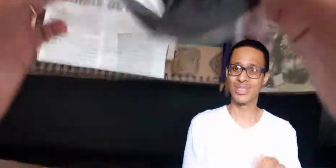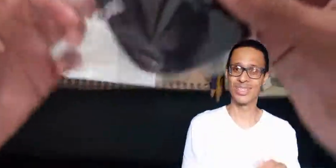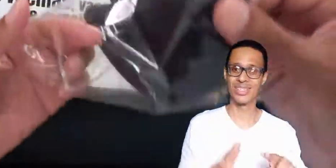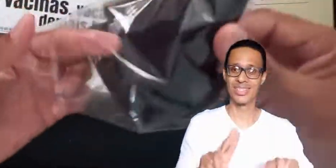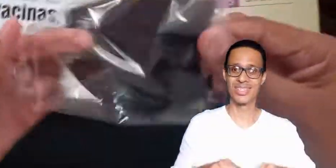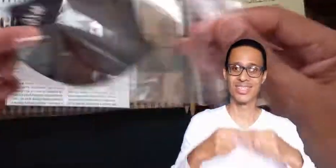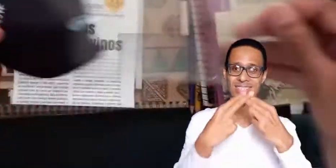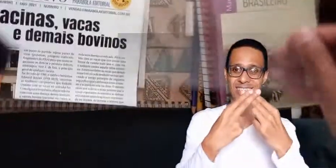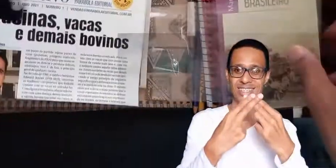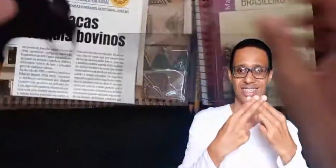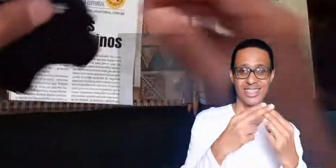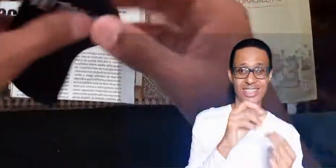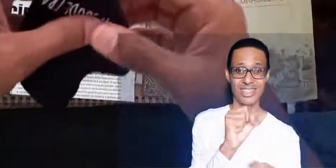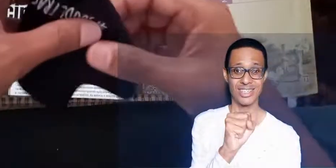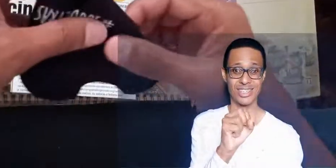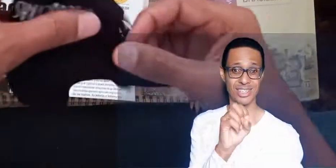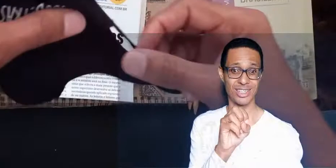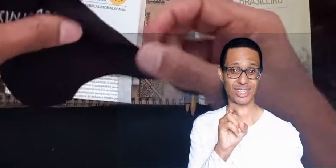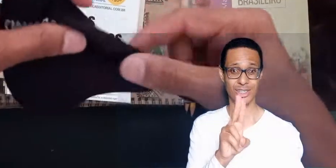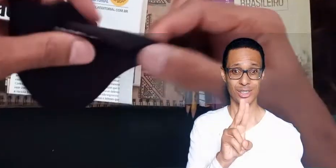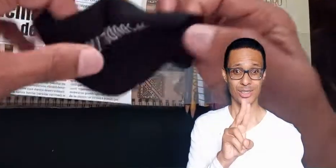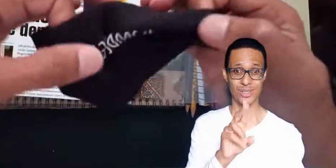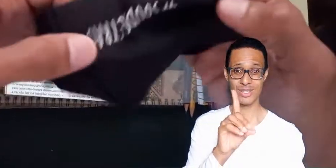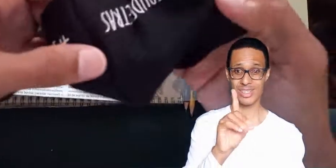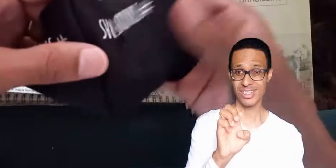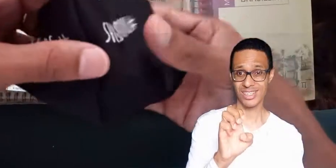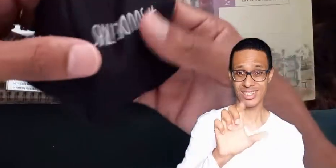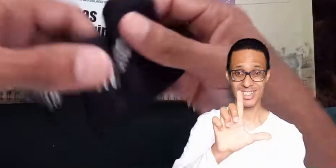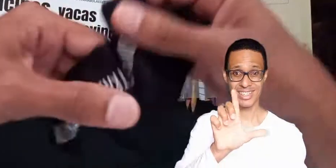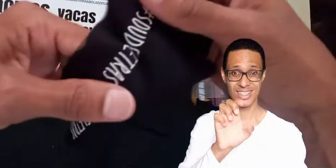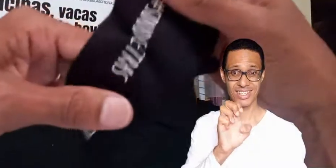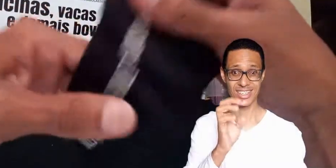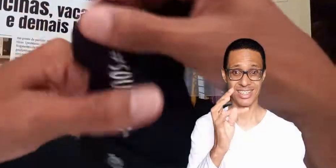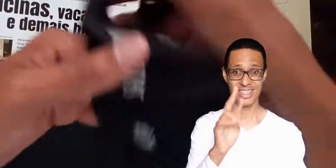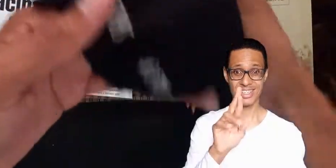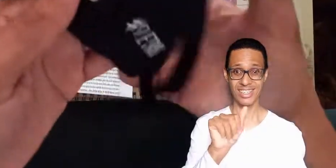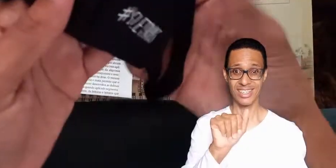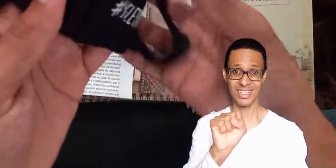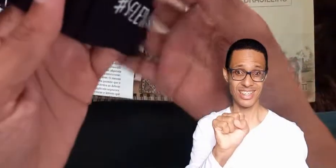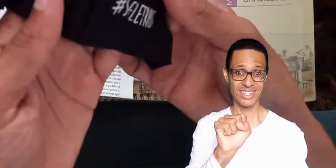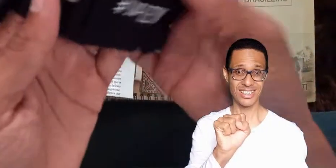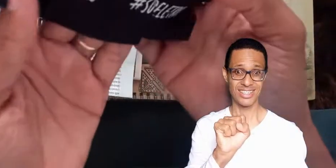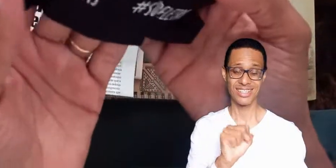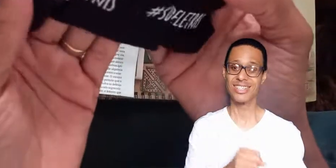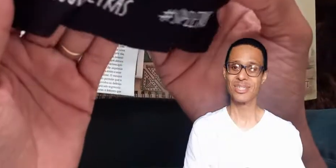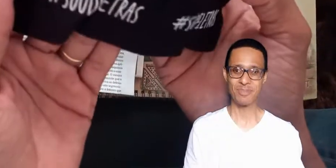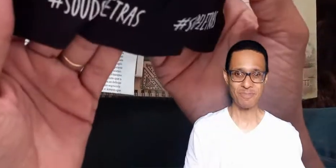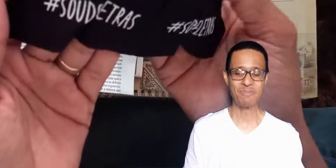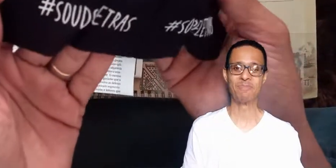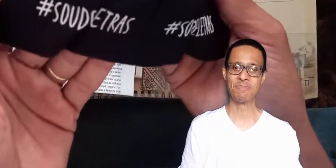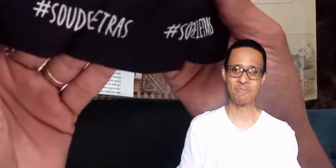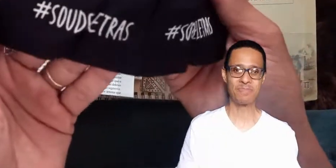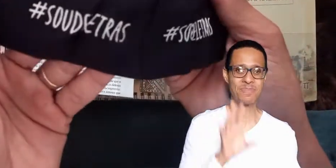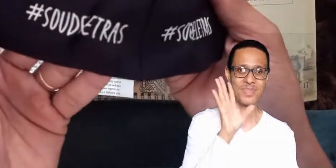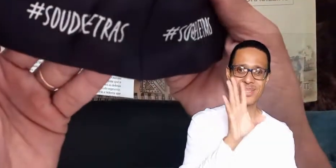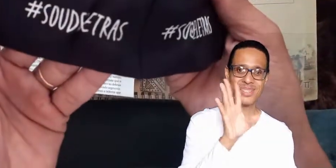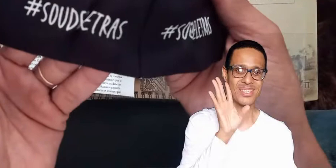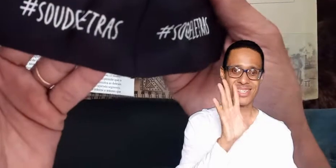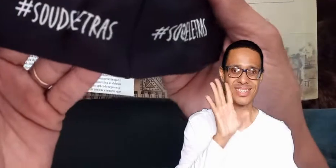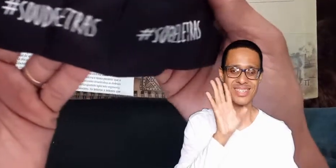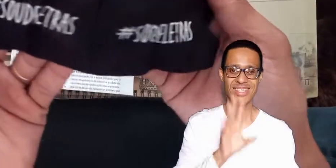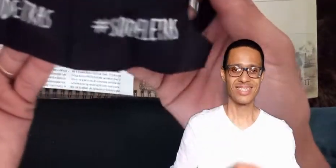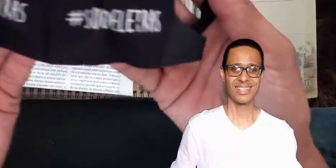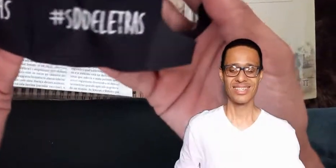Olha que legal, cara. Sou de letras, hashtag sou de letras.